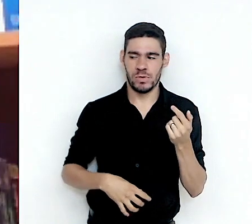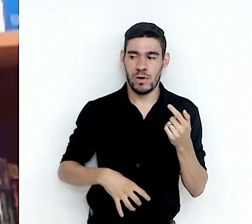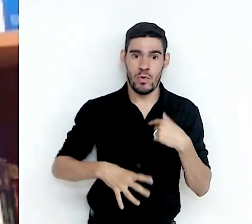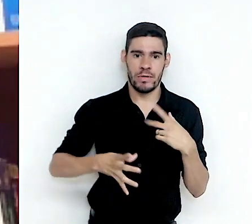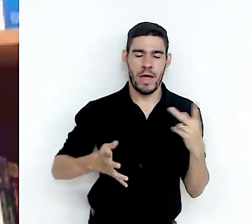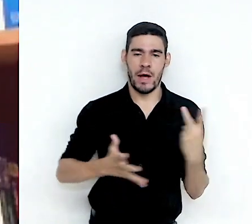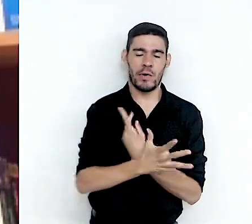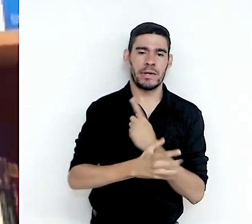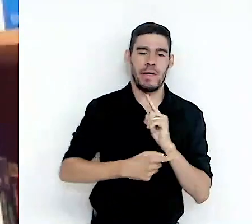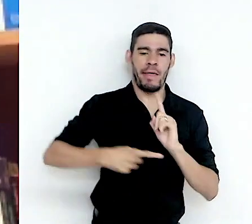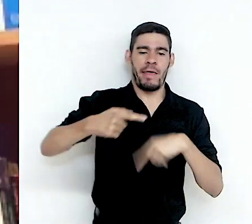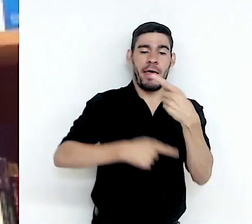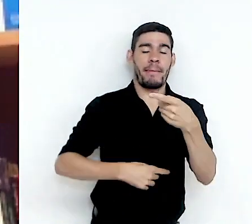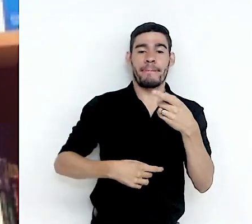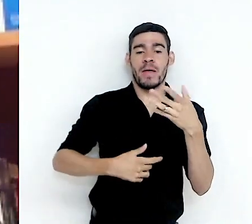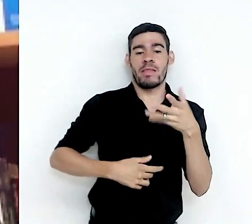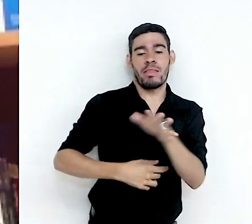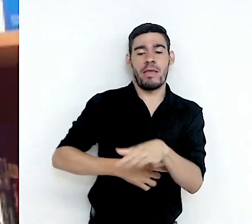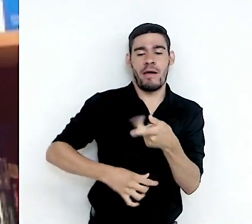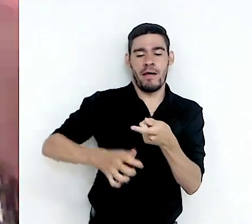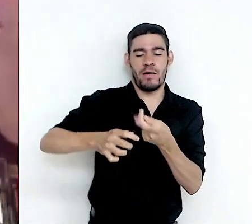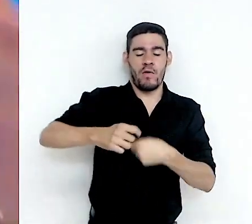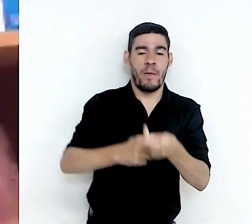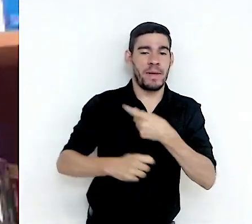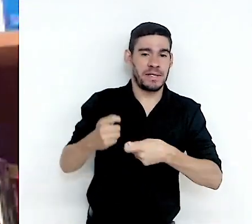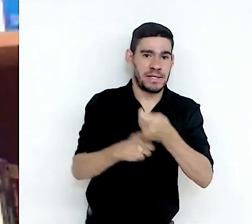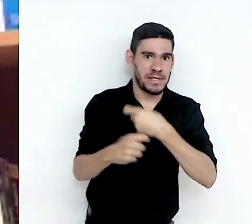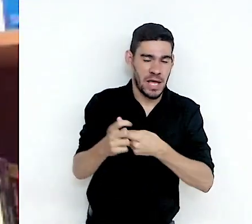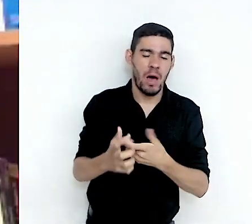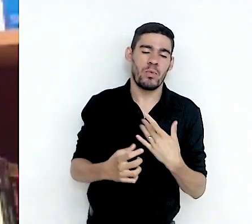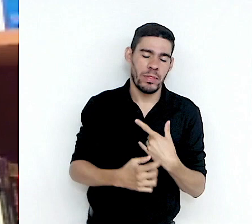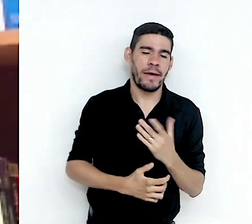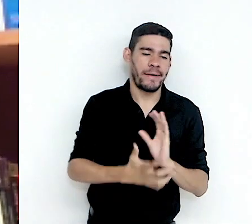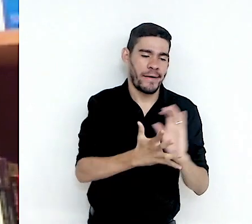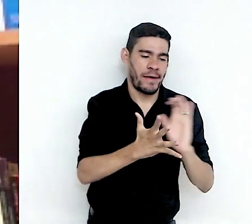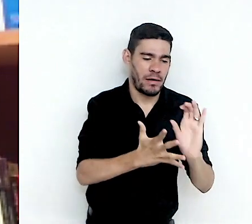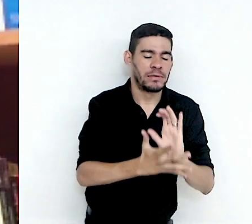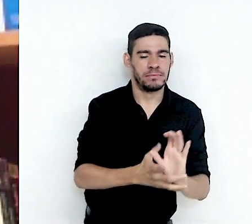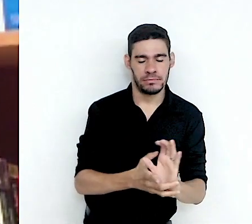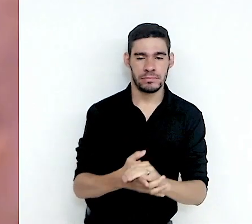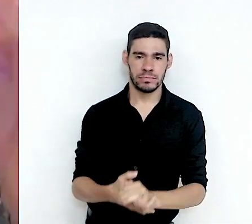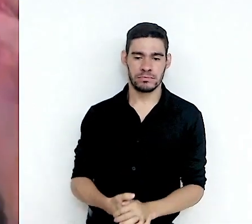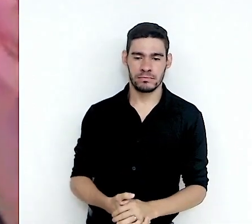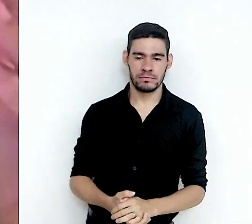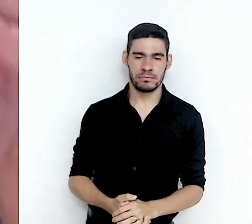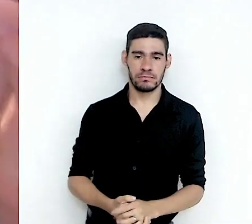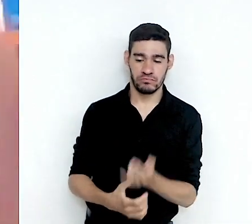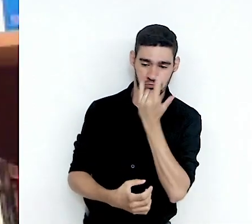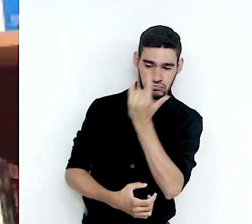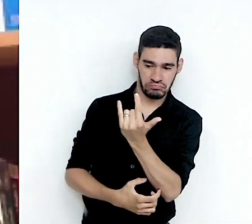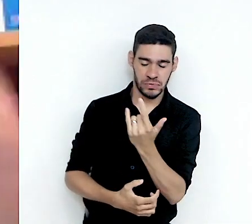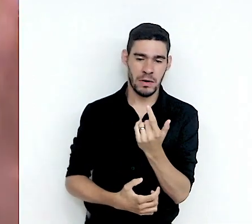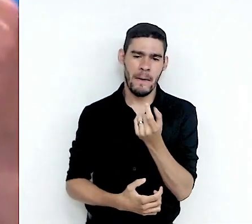que a outra passo a senhora comercial e civil sobre o atração de investimentos atração de